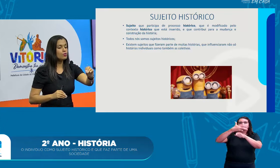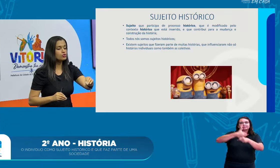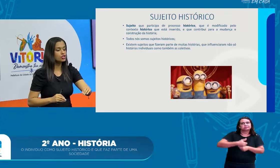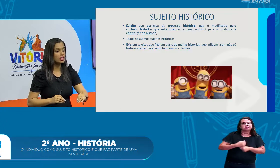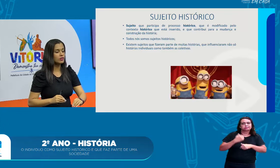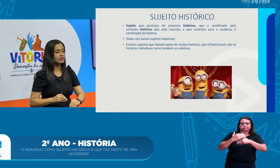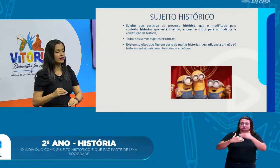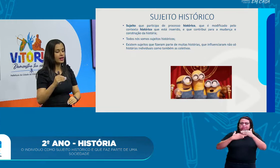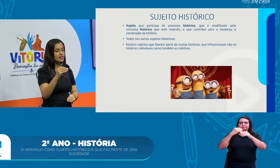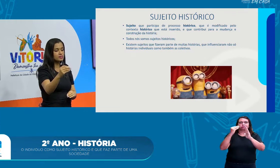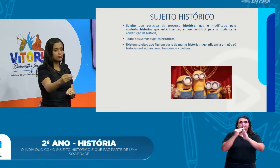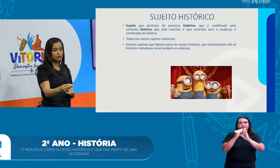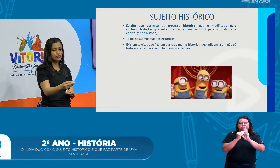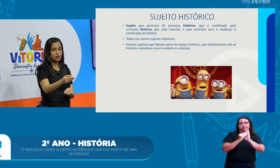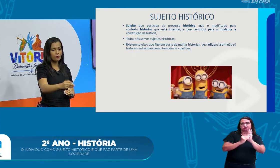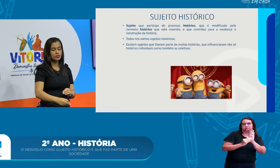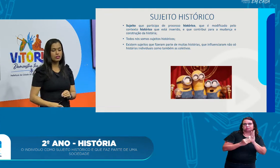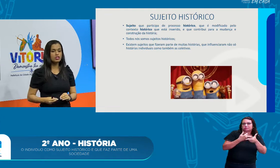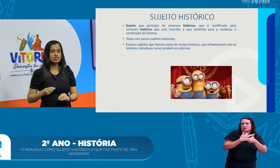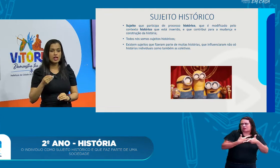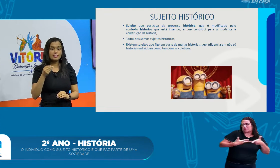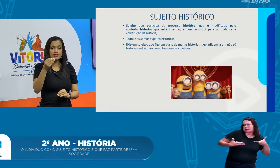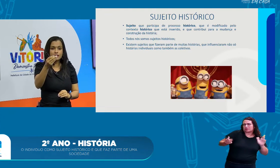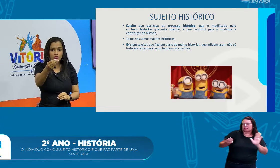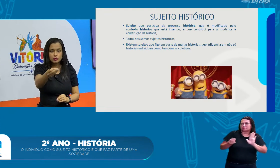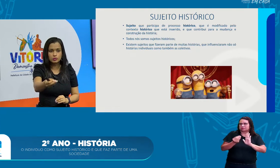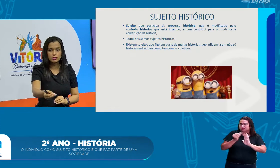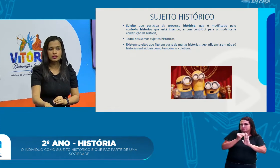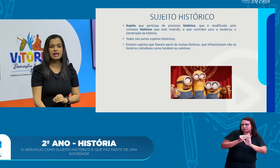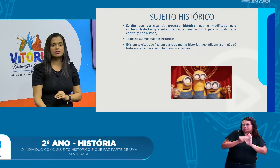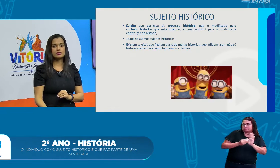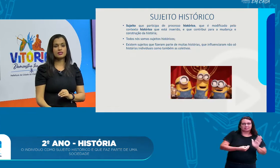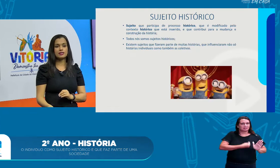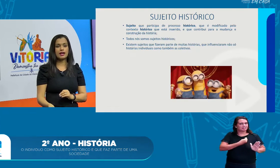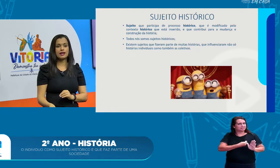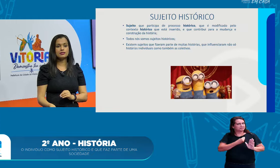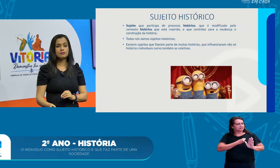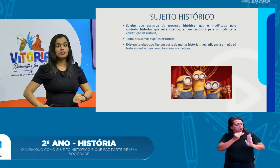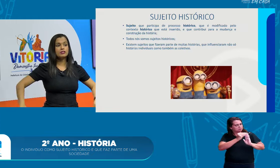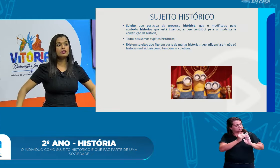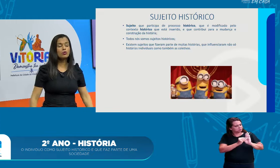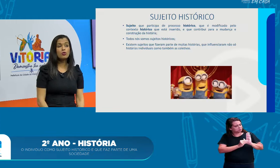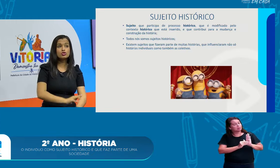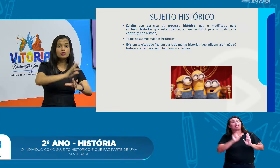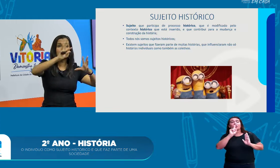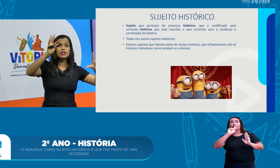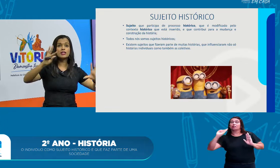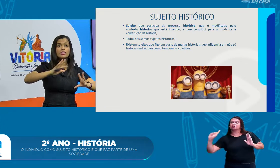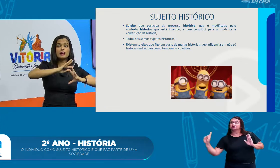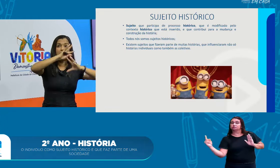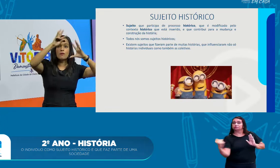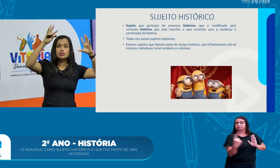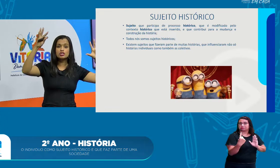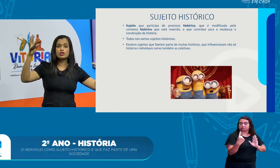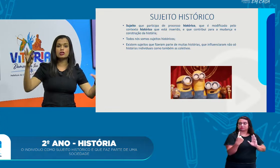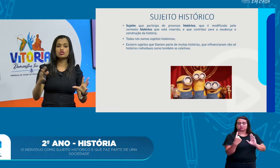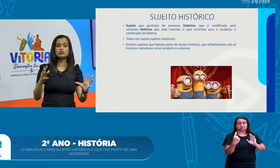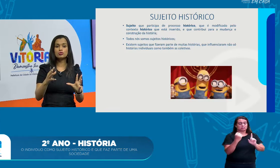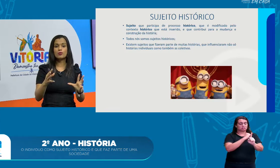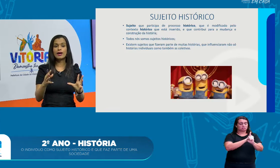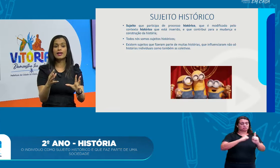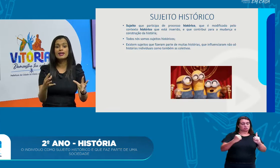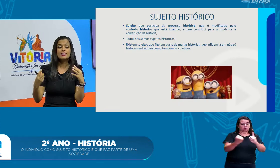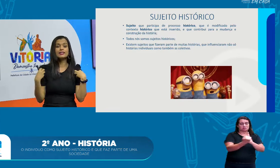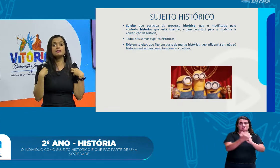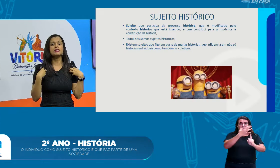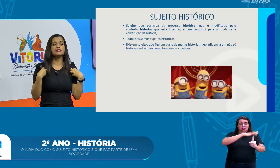Então, o sujeito ele tem essa função de estar dentro da sociedade, de construir, criar uma história junto